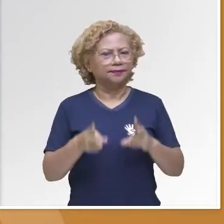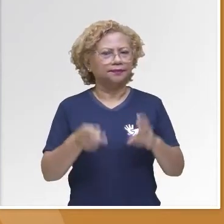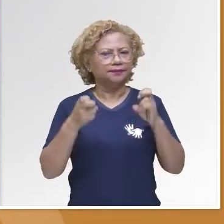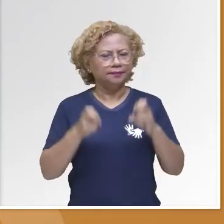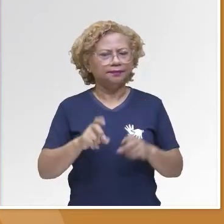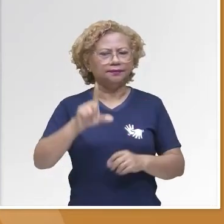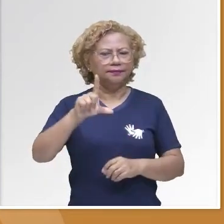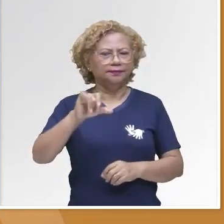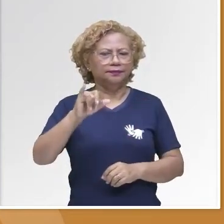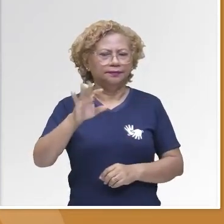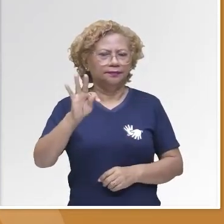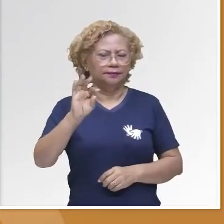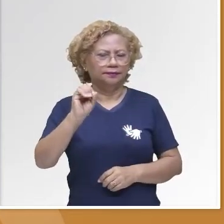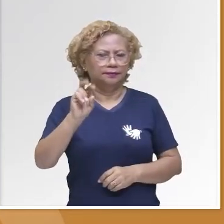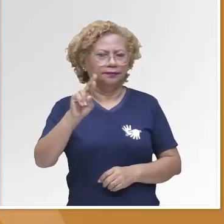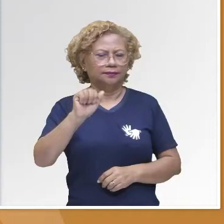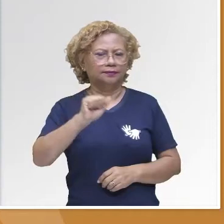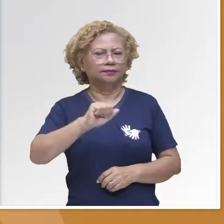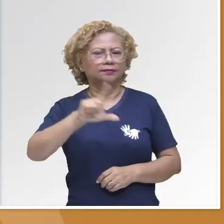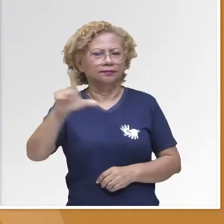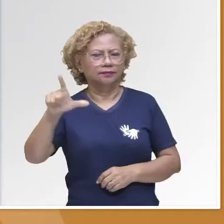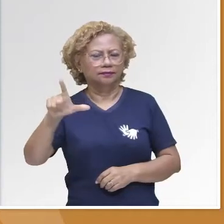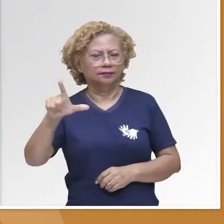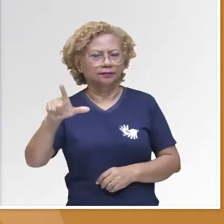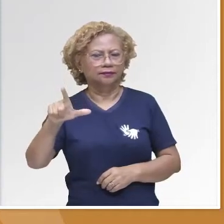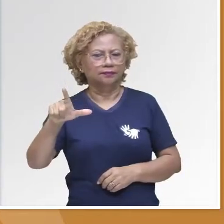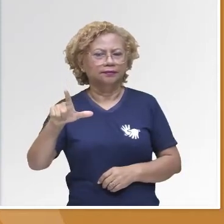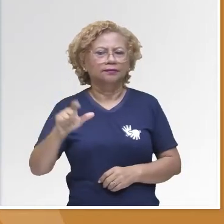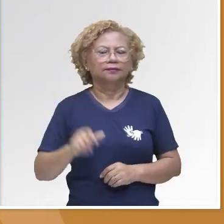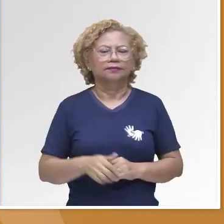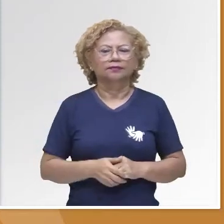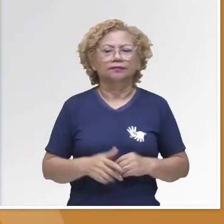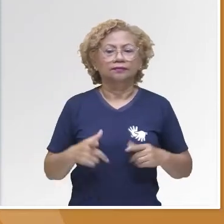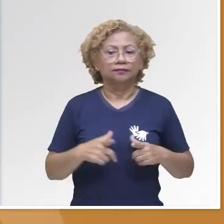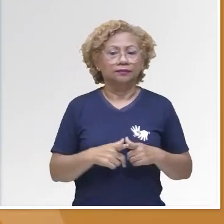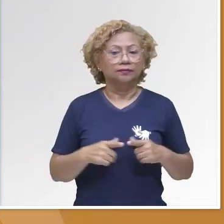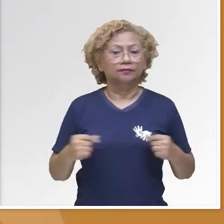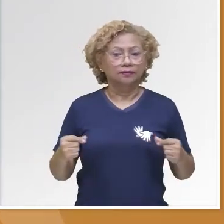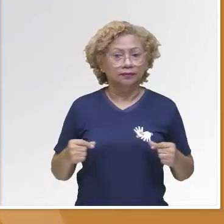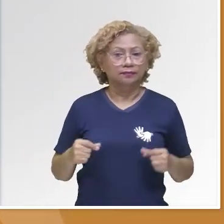grande parte do litoral ali do Japão é composto por um